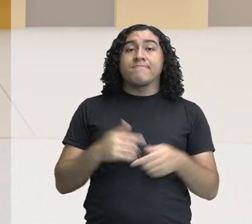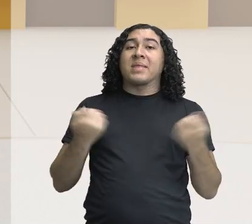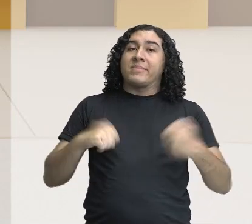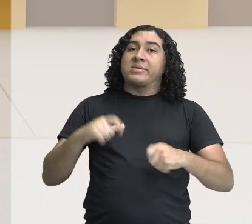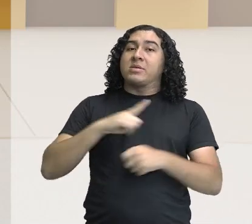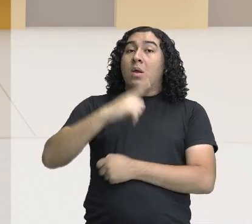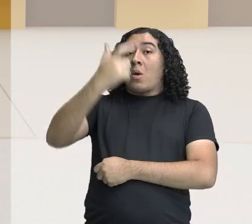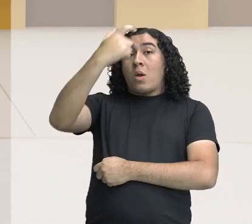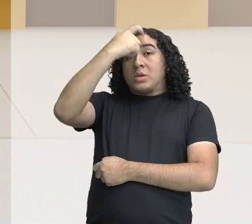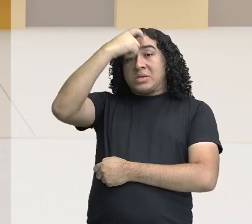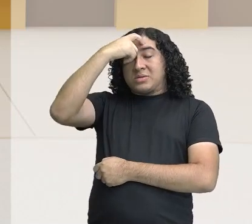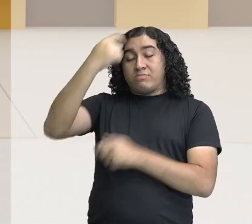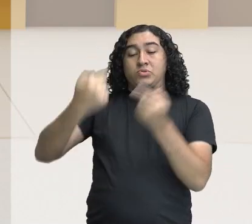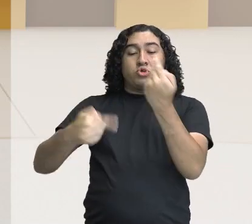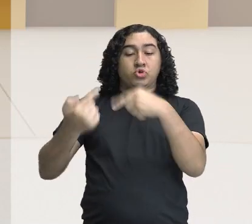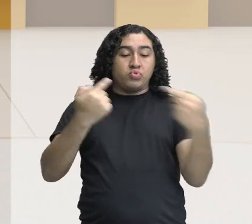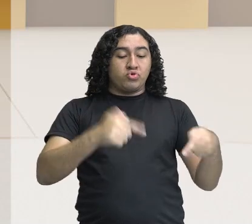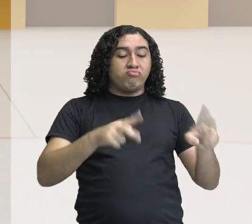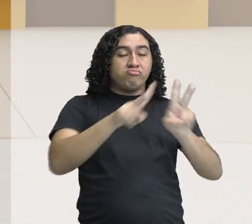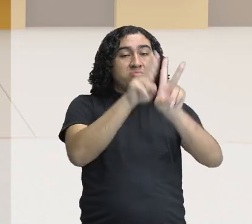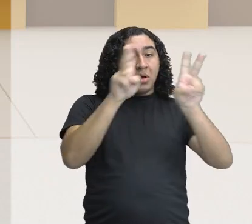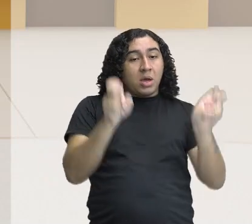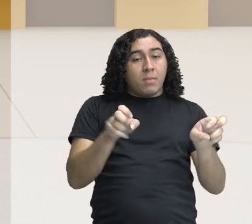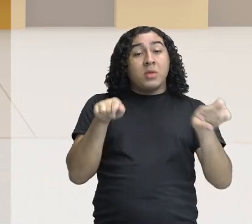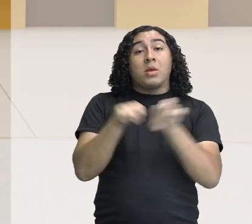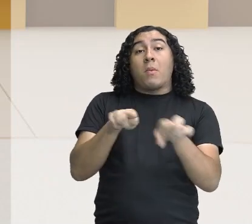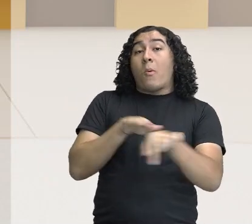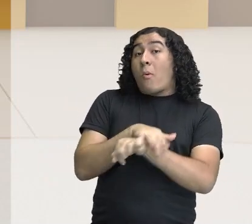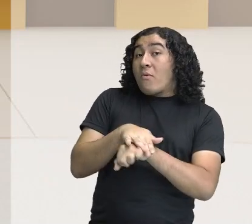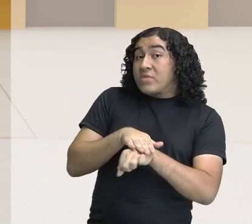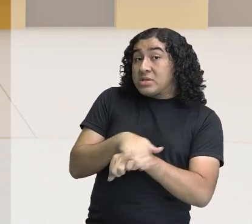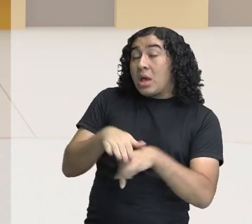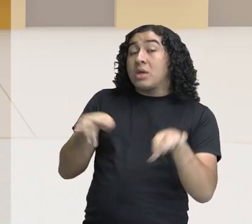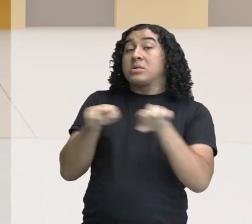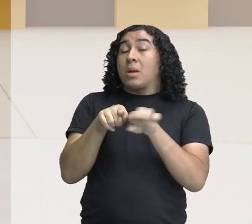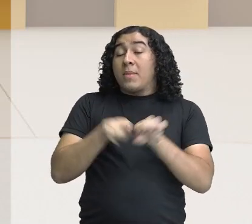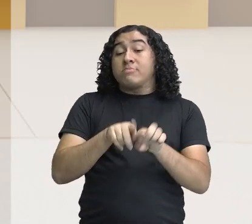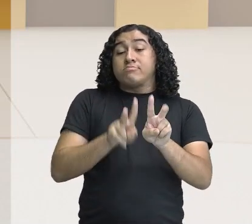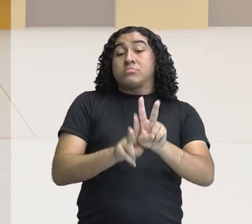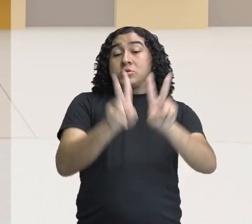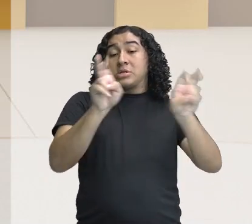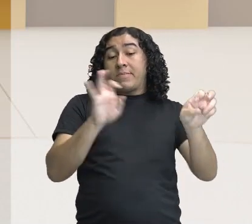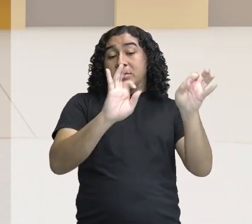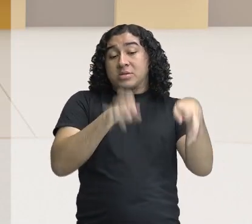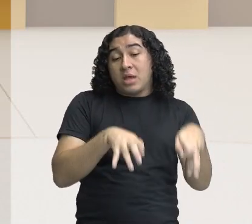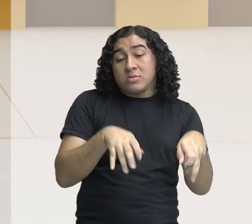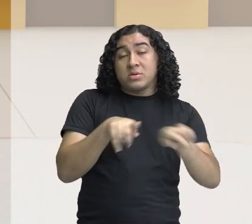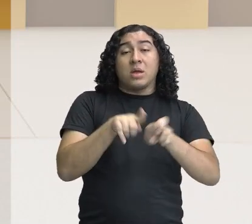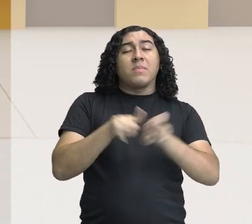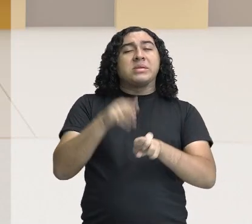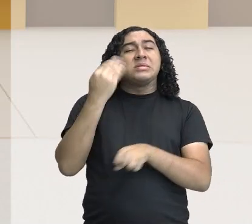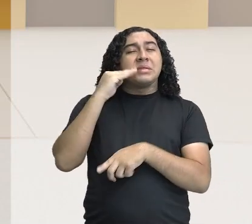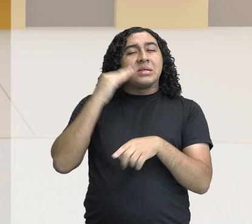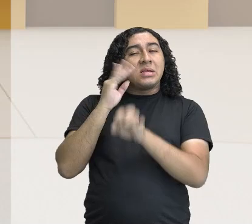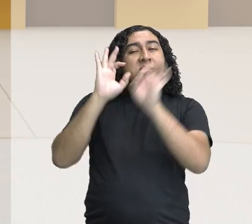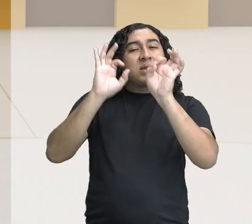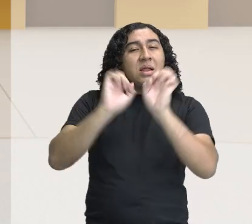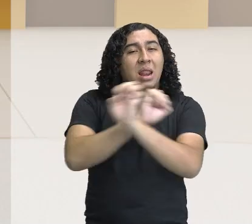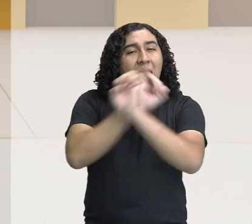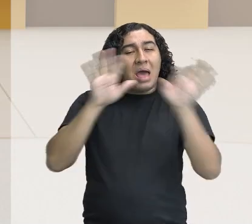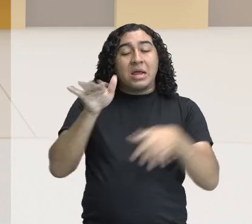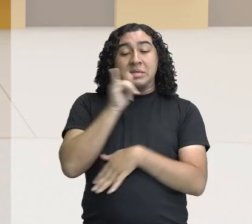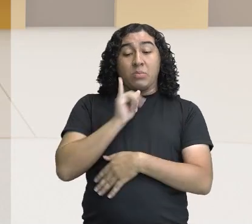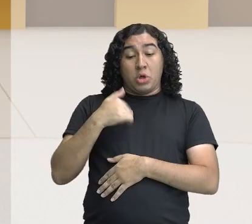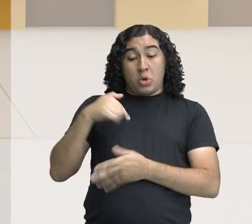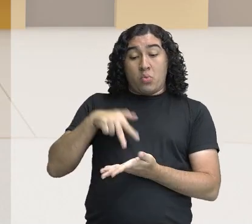de discutir o assunto, né, de conversar, de debater sobre o assunto e de se preparar também para dizer, olha,